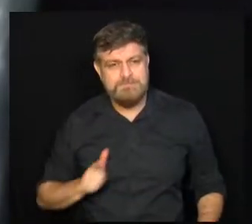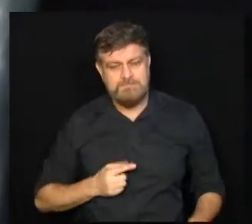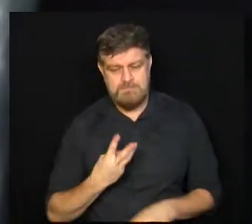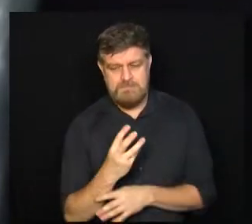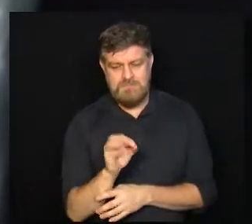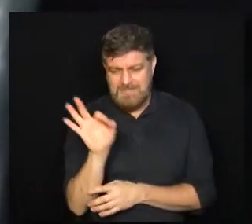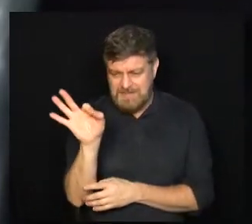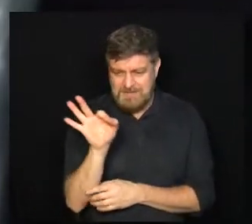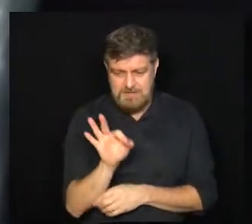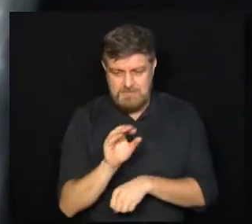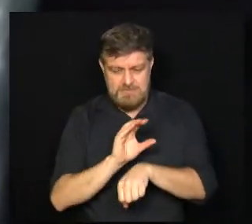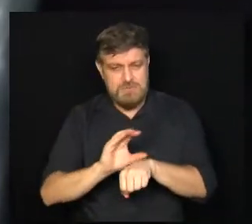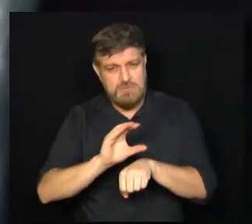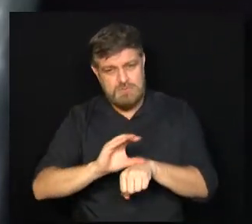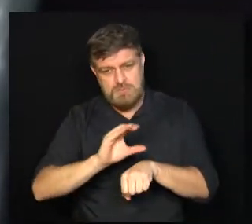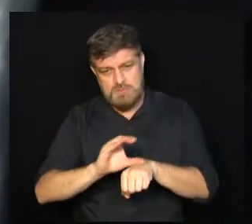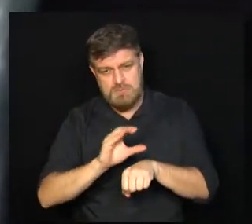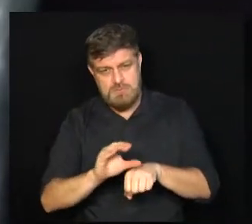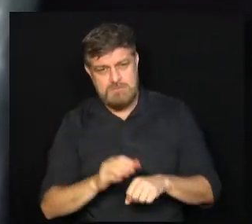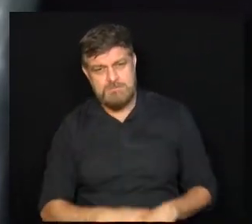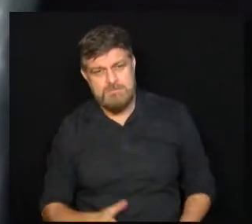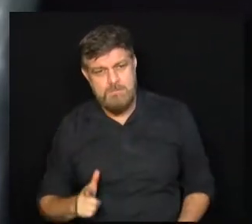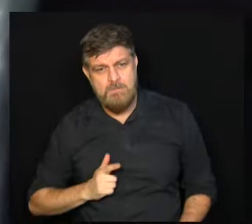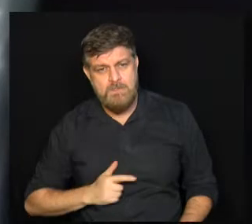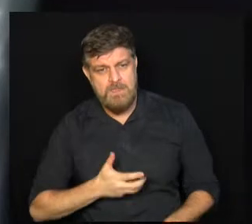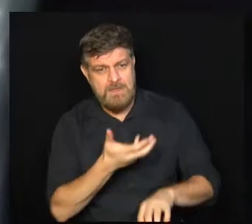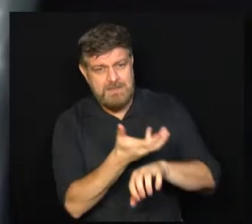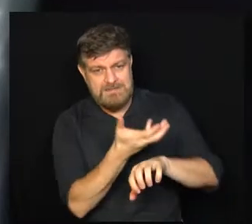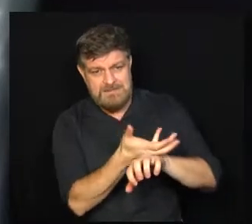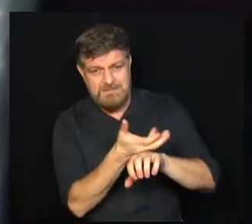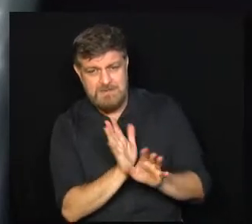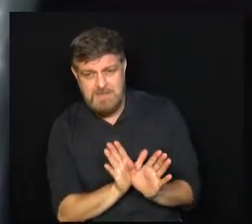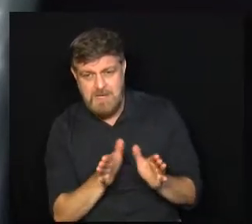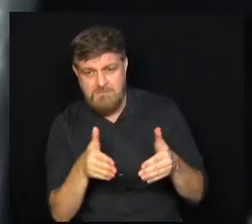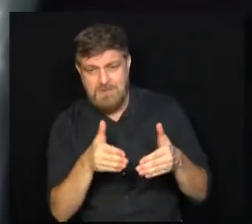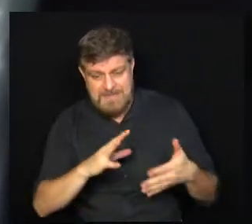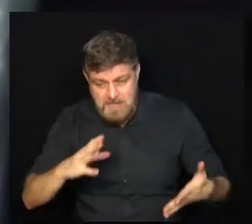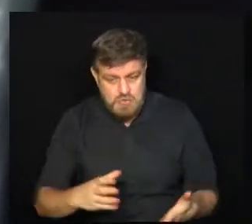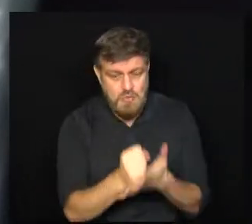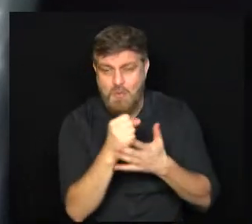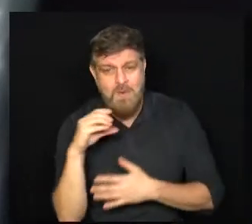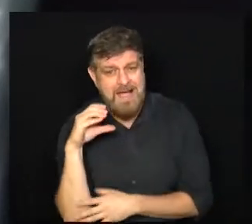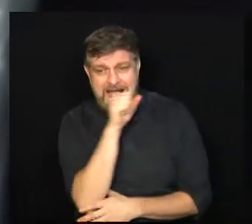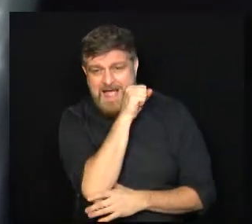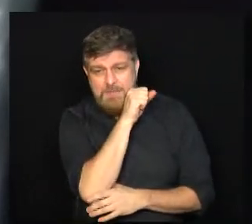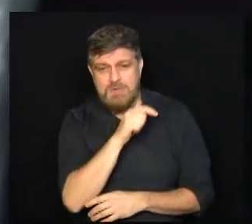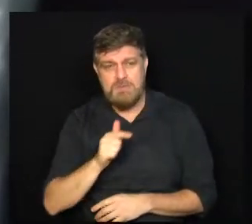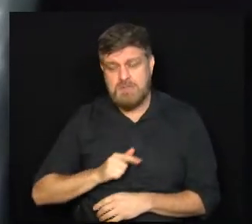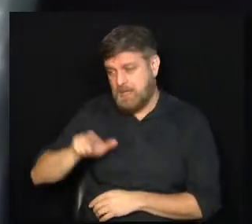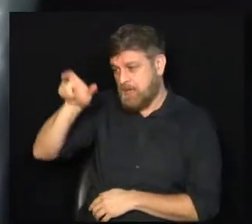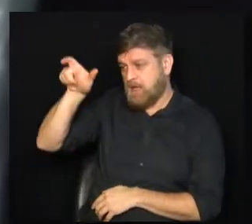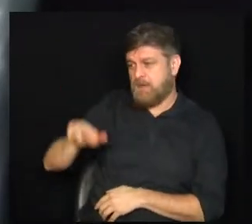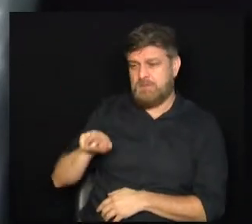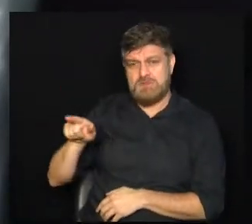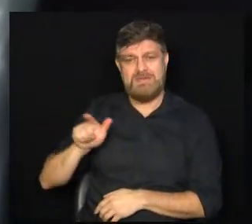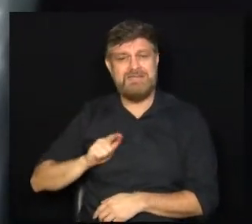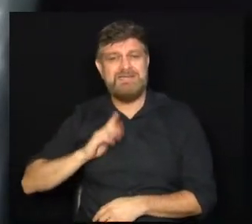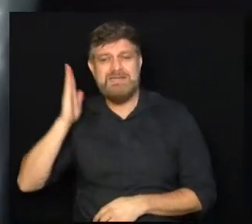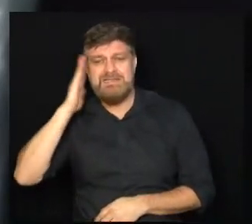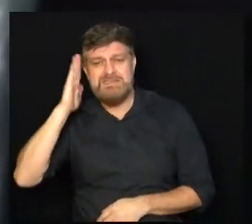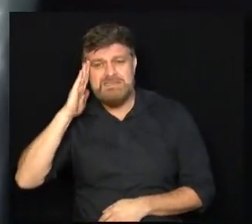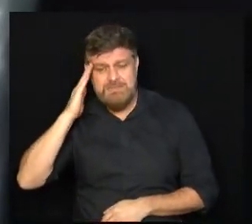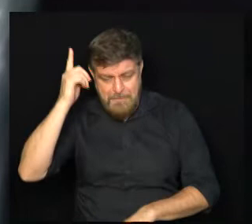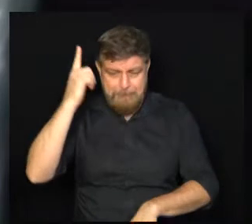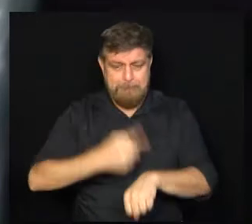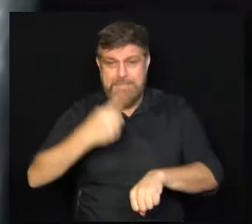30% do curso matérias voltadas a primeiros socorros. Então, o comissário, ele tem que atender